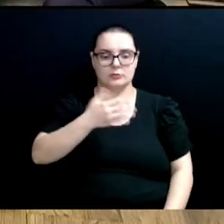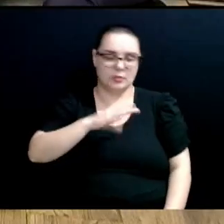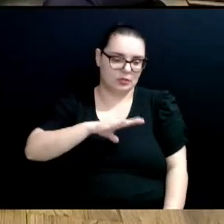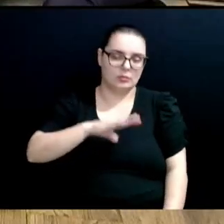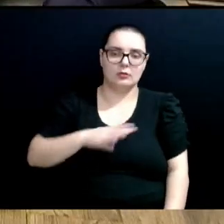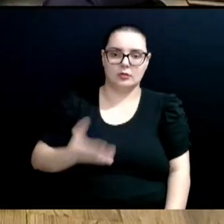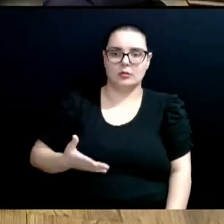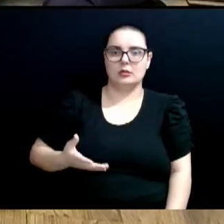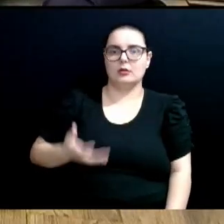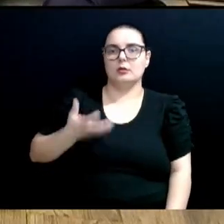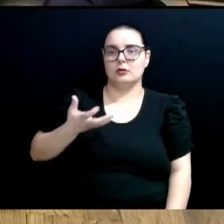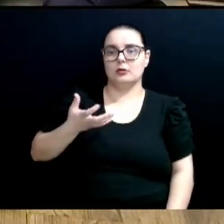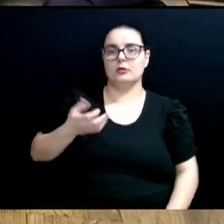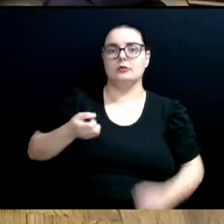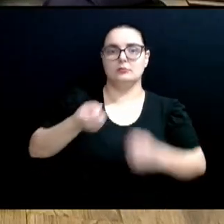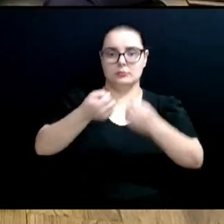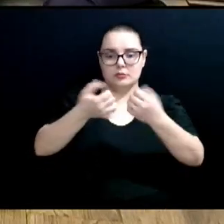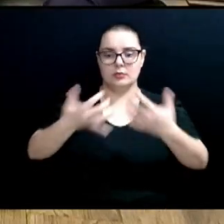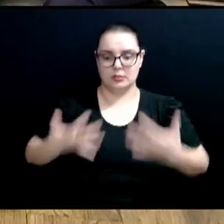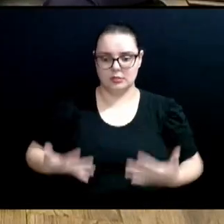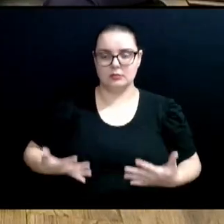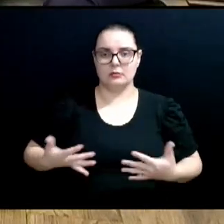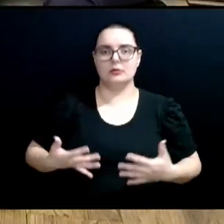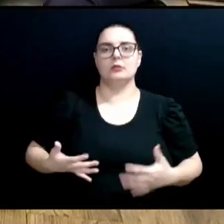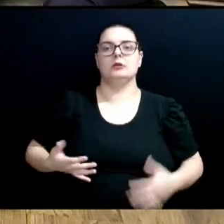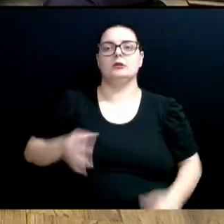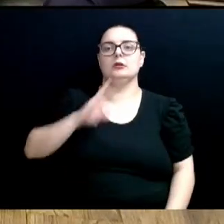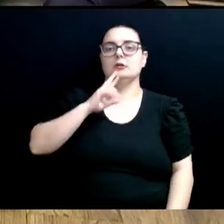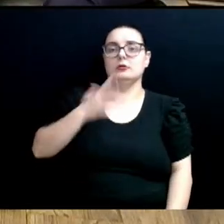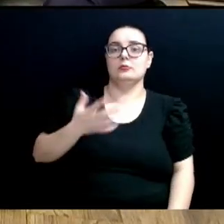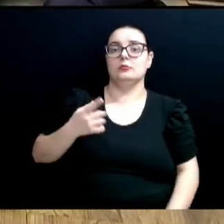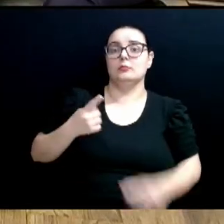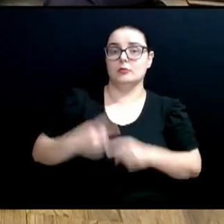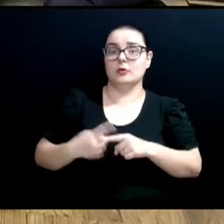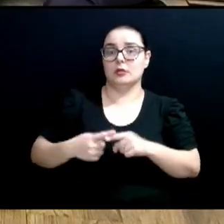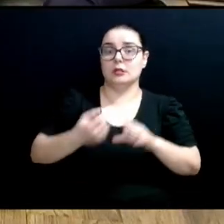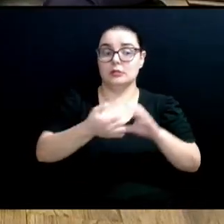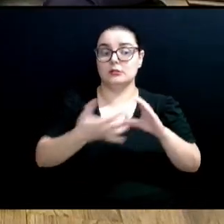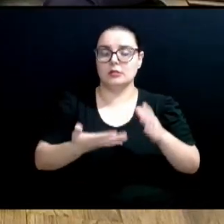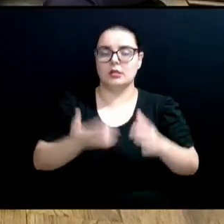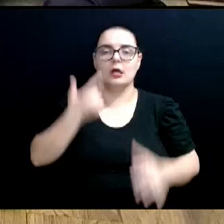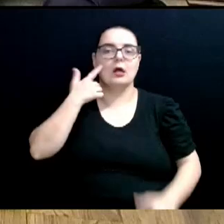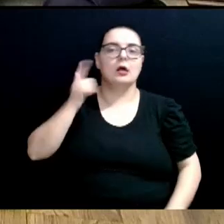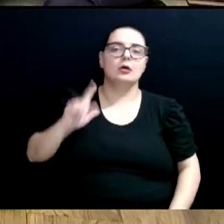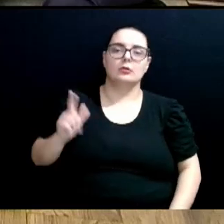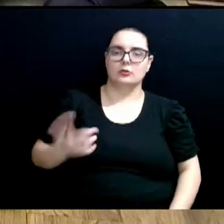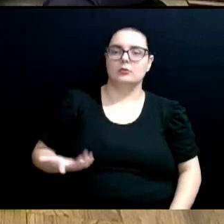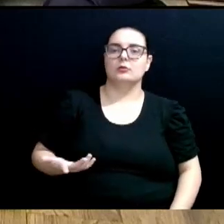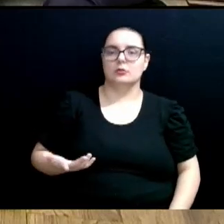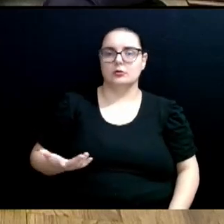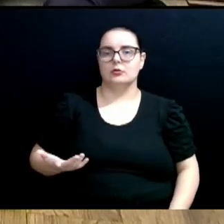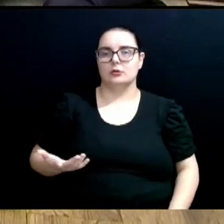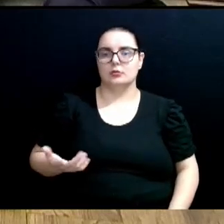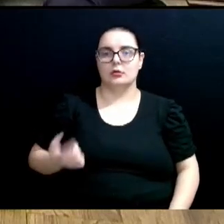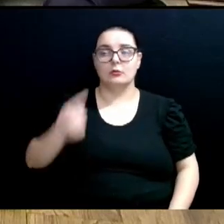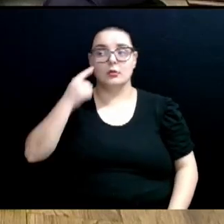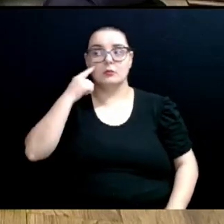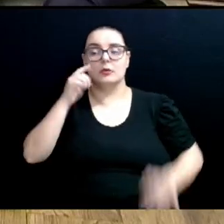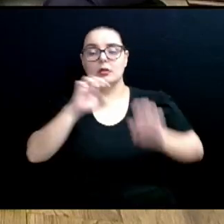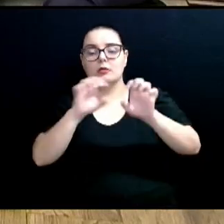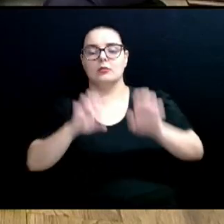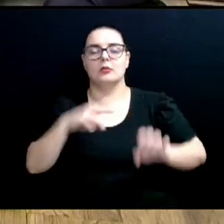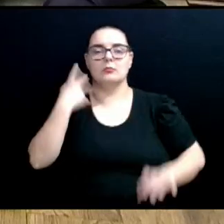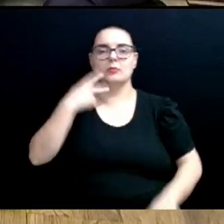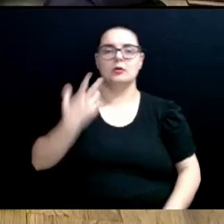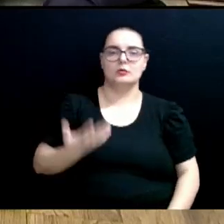caráter também nessa resposta, porque é claro que é um mal, mas a gente tem que pensar um pouco a estrutura política da